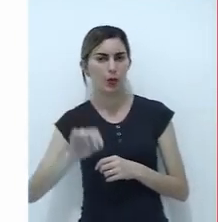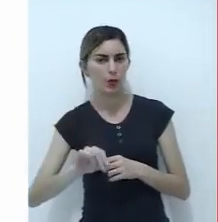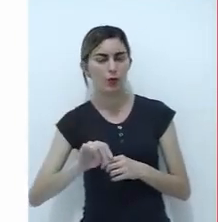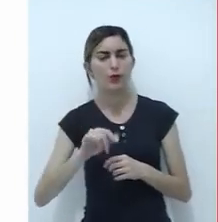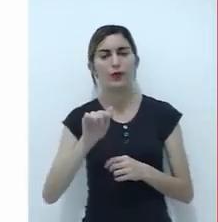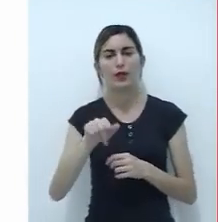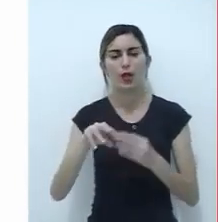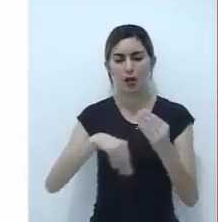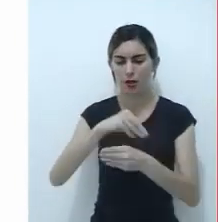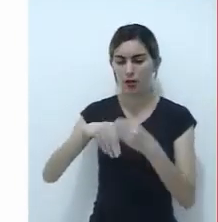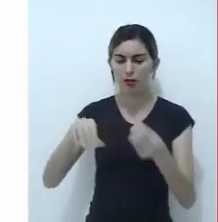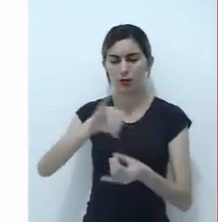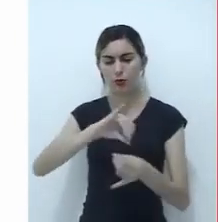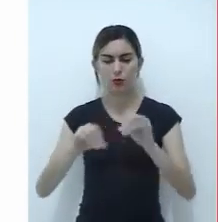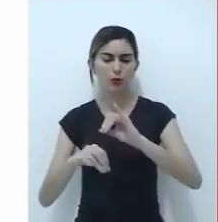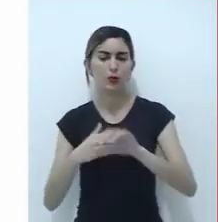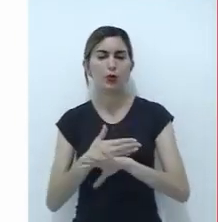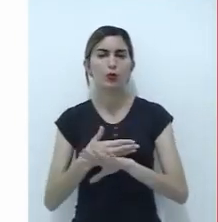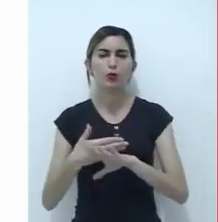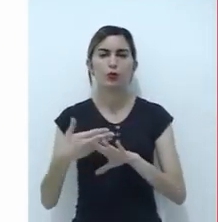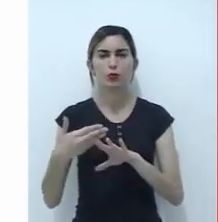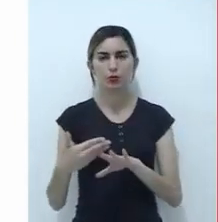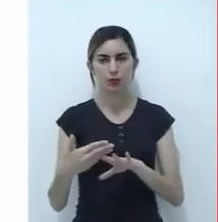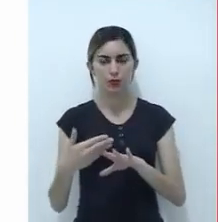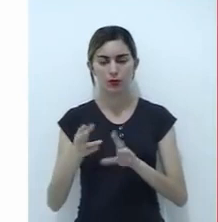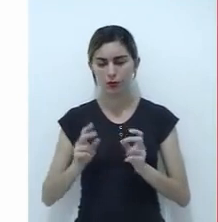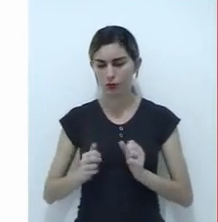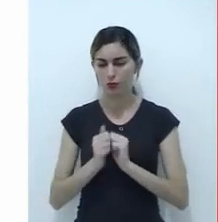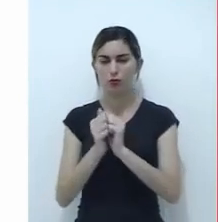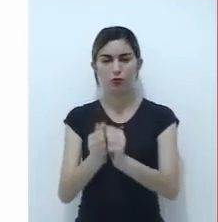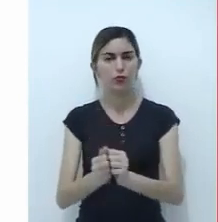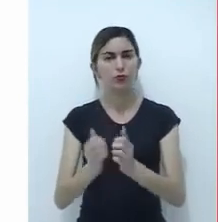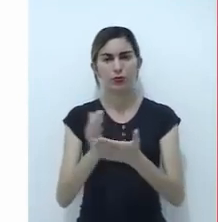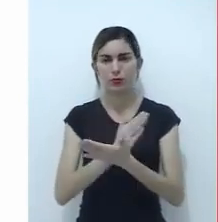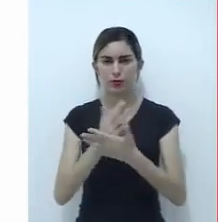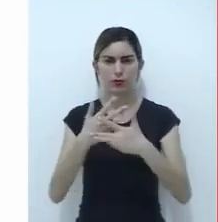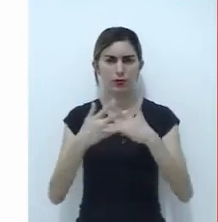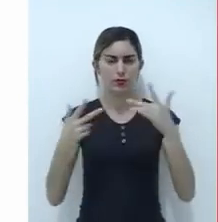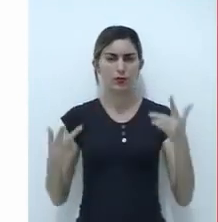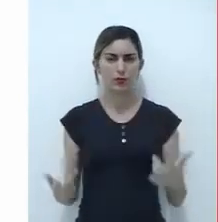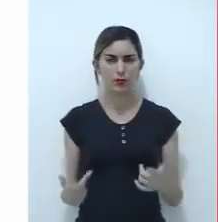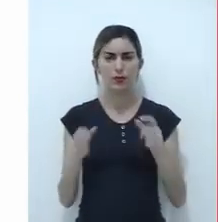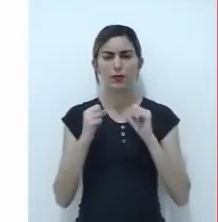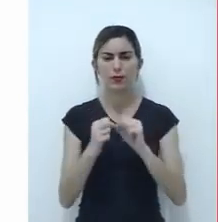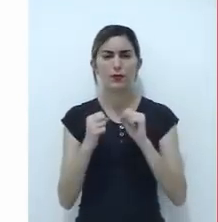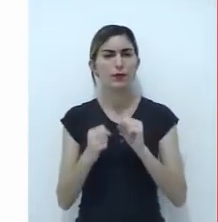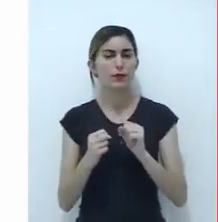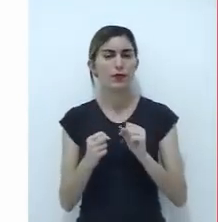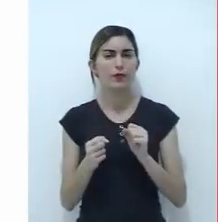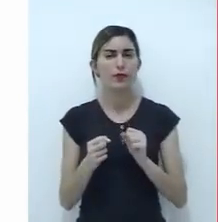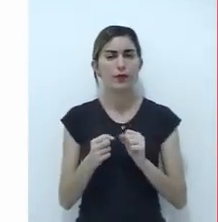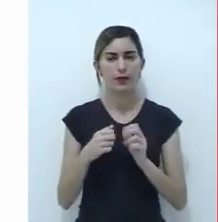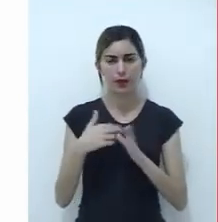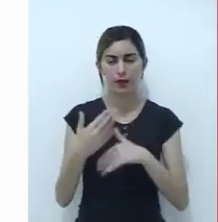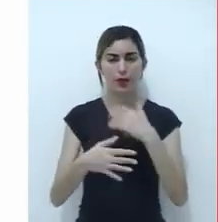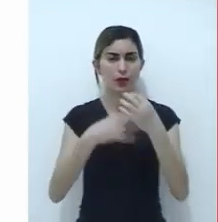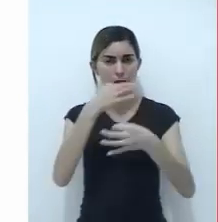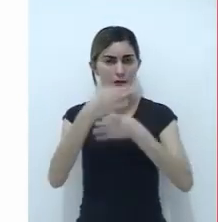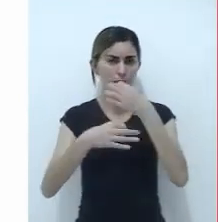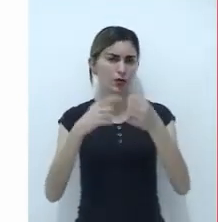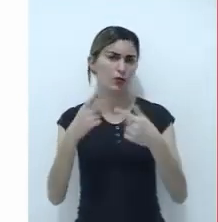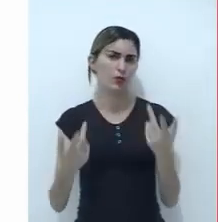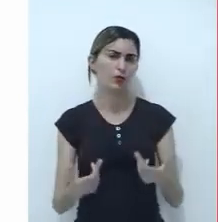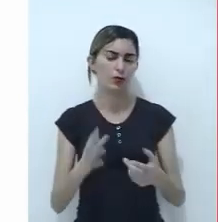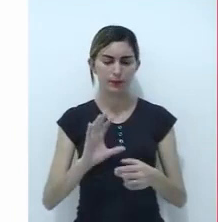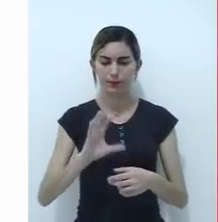as reações químicas elas costumam ocorrer acompanhadas de alguns efeitos que pode dar aí uma dica de